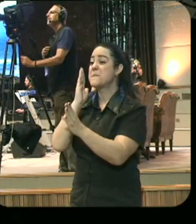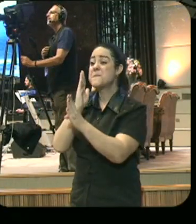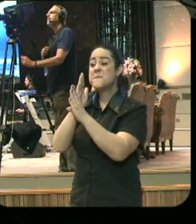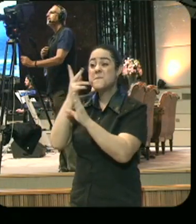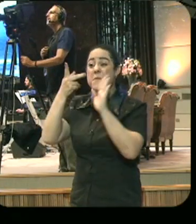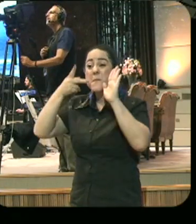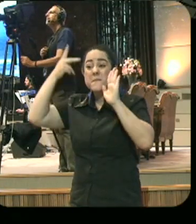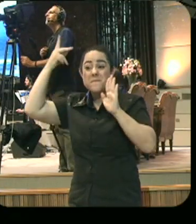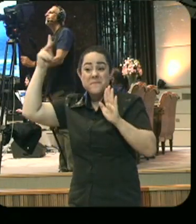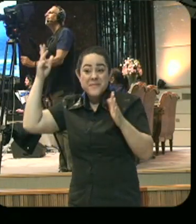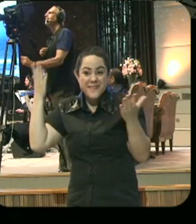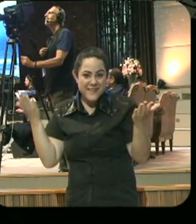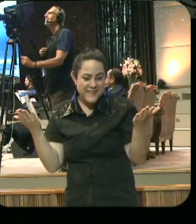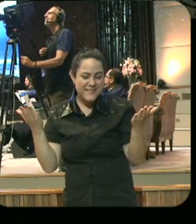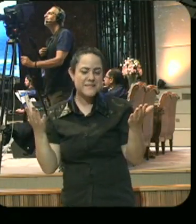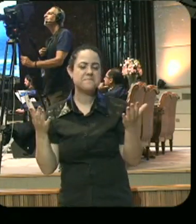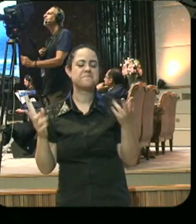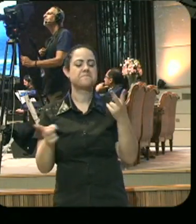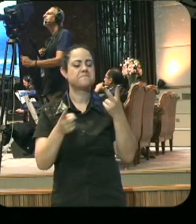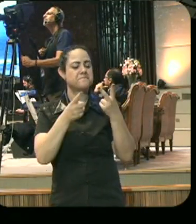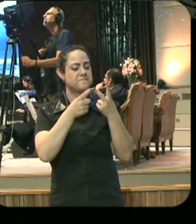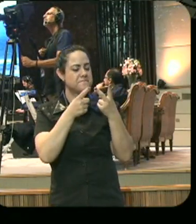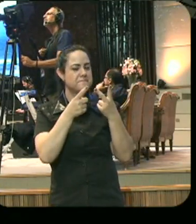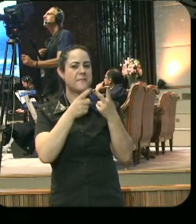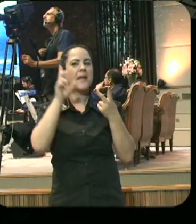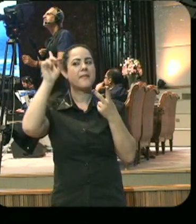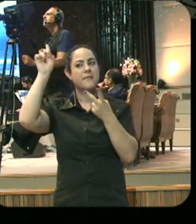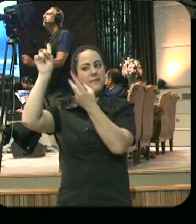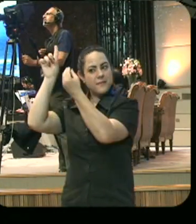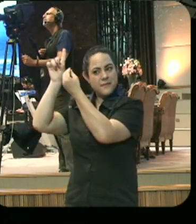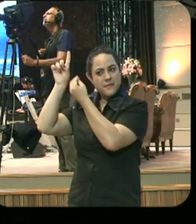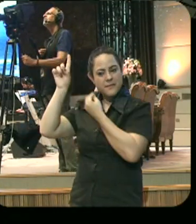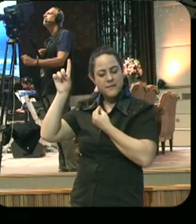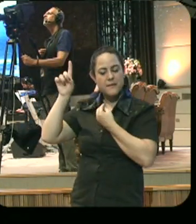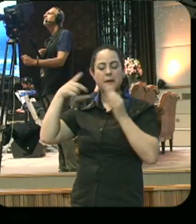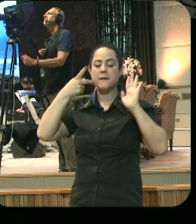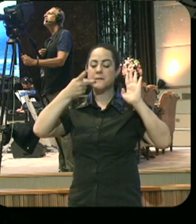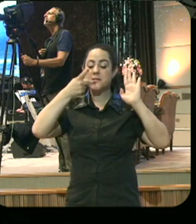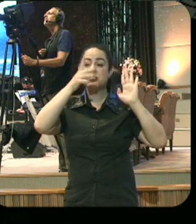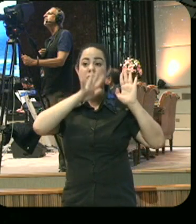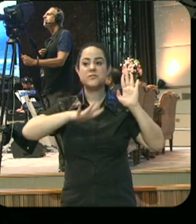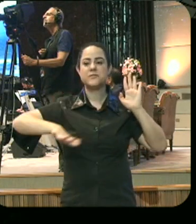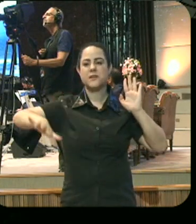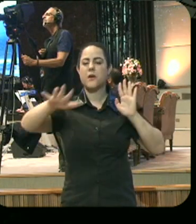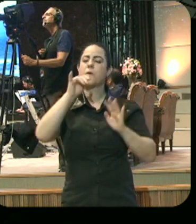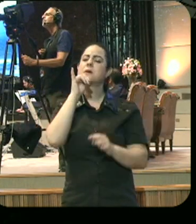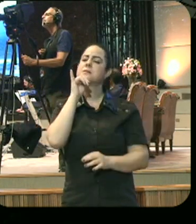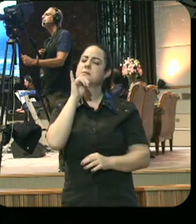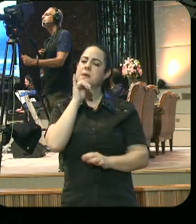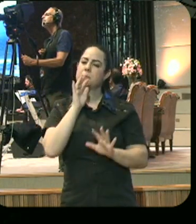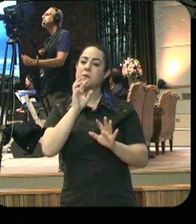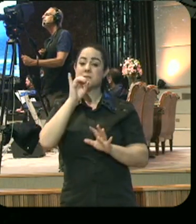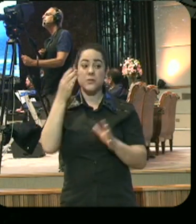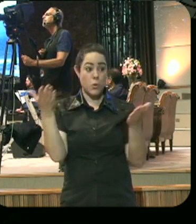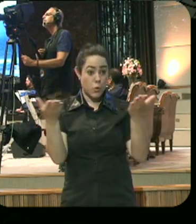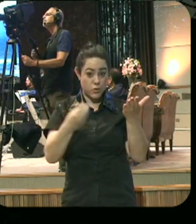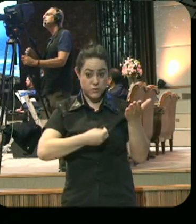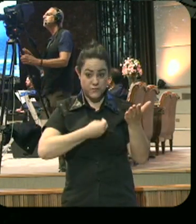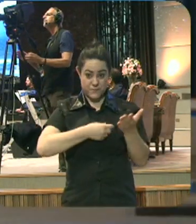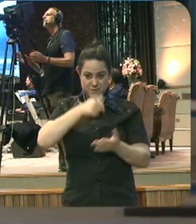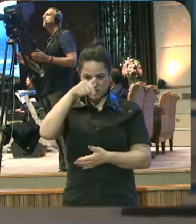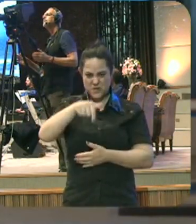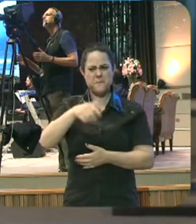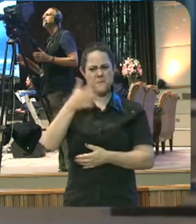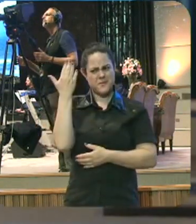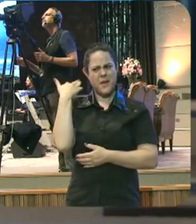está dando. Falei que Deus nos dá promessas gerais. Por exemplo, se você está aqui hoje e um dia